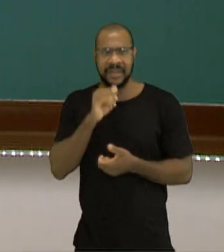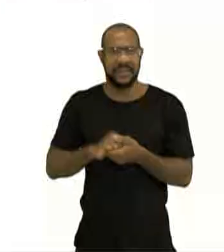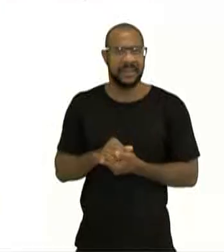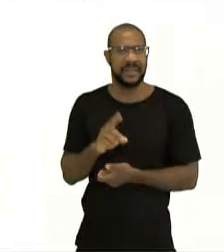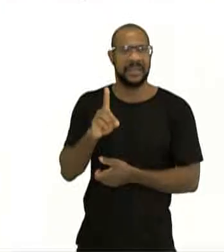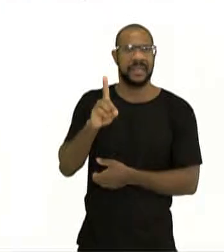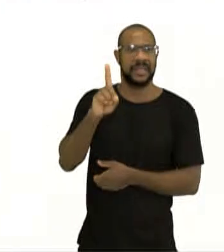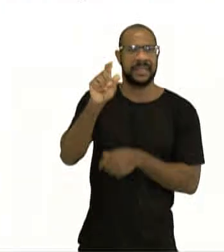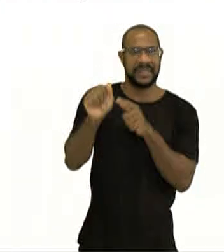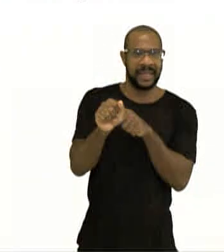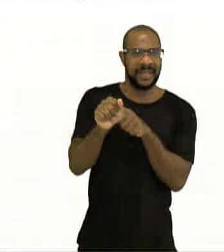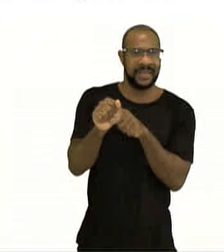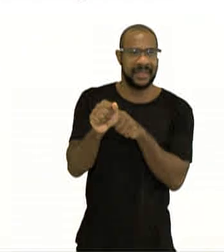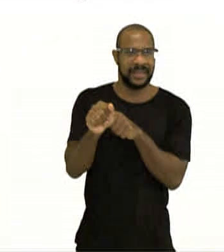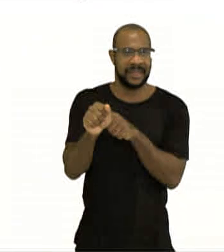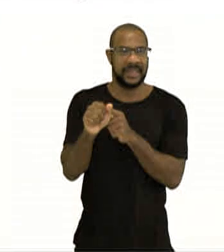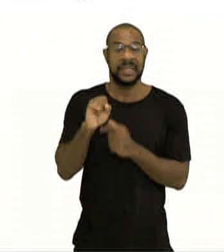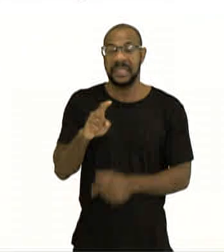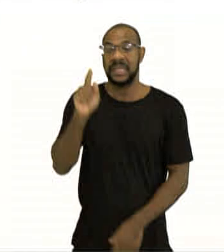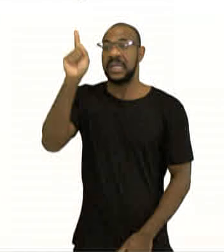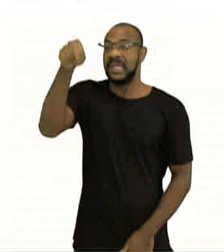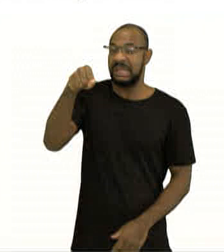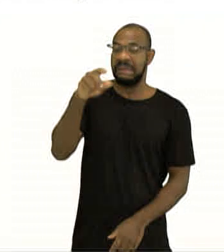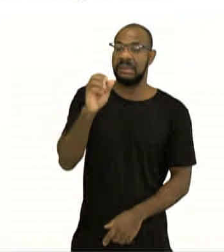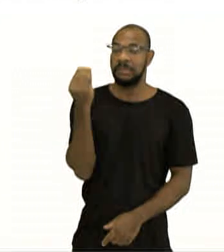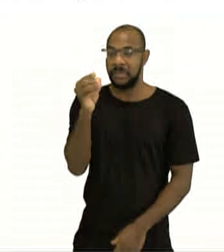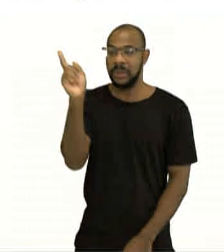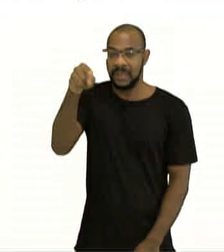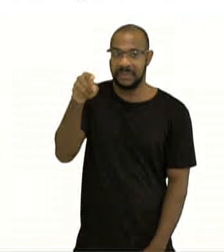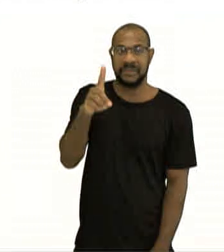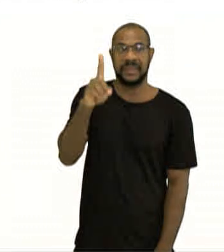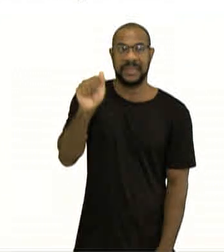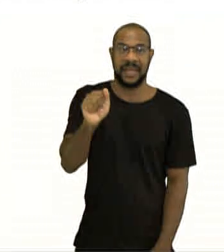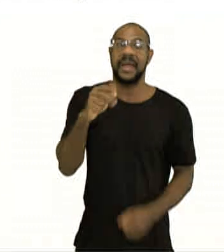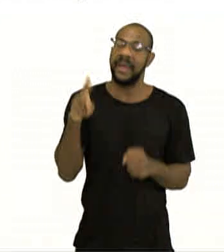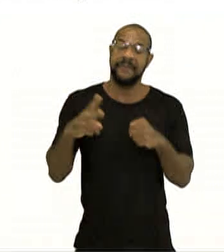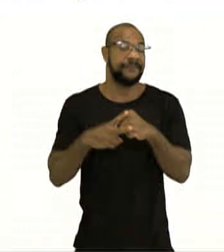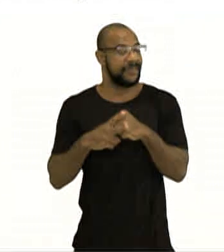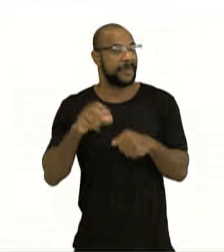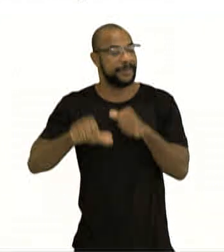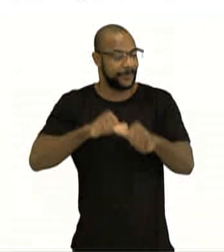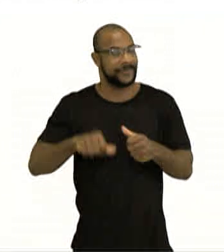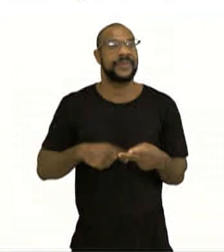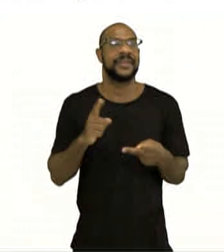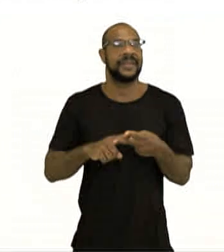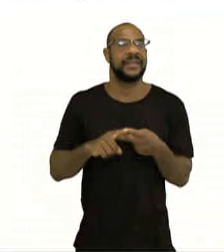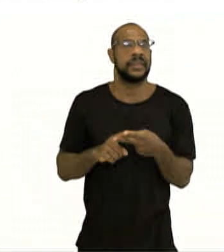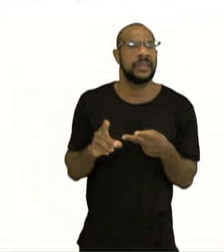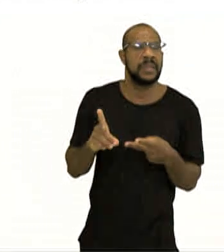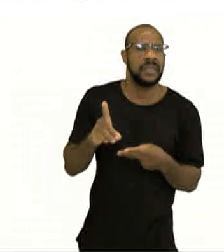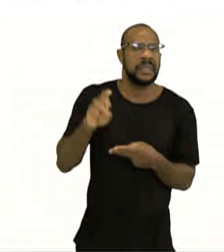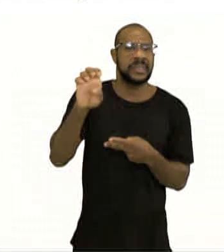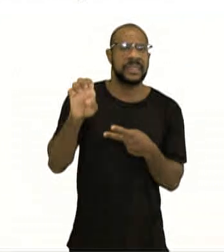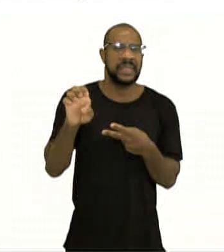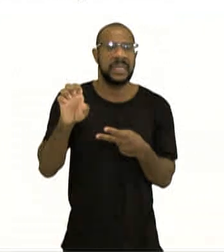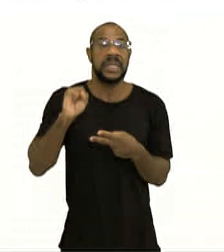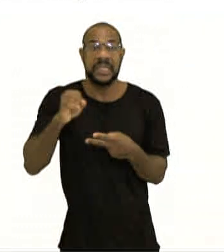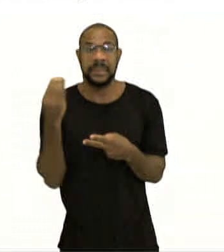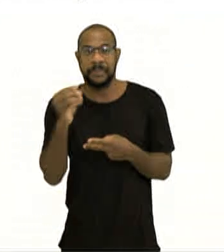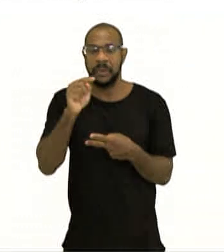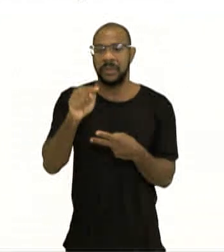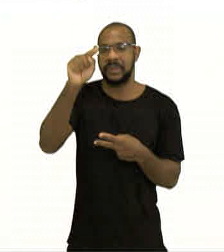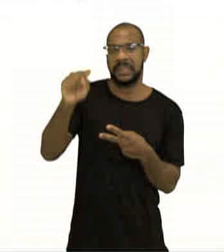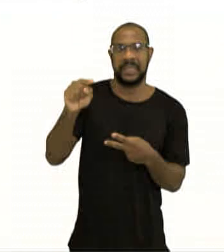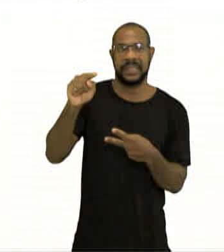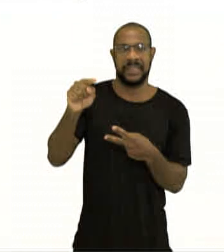Da rede. Se eu puser um acento, dá, vira verbo. De. Se eu puser um acento, fica de